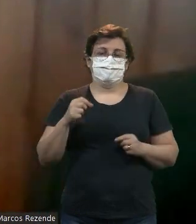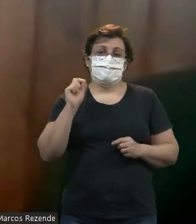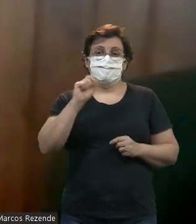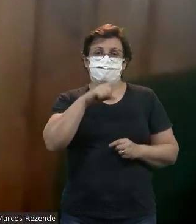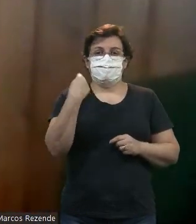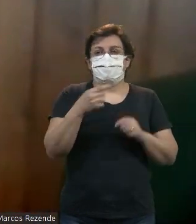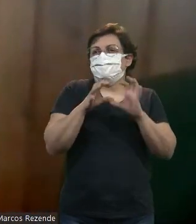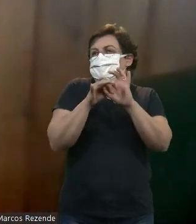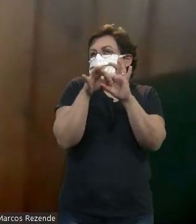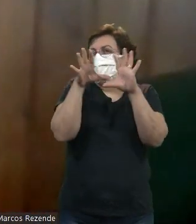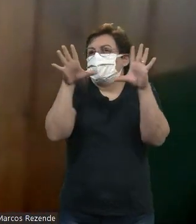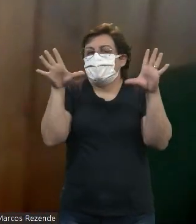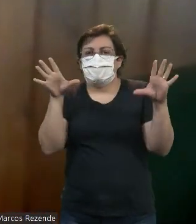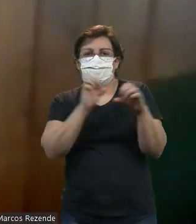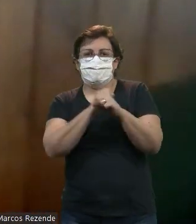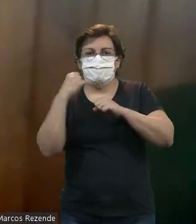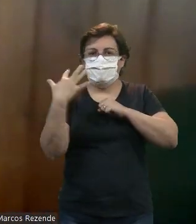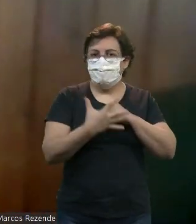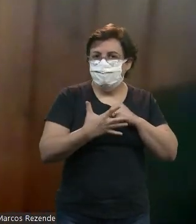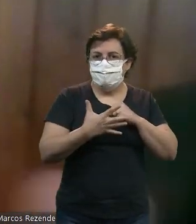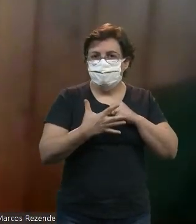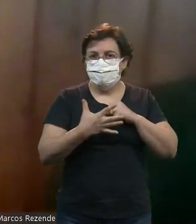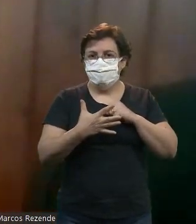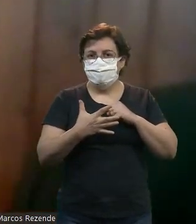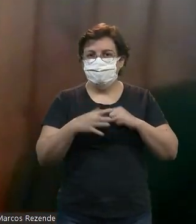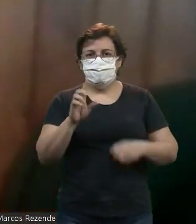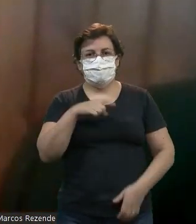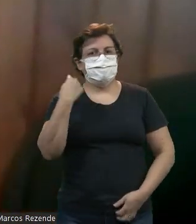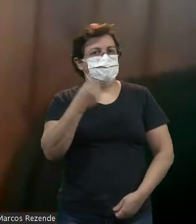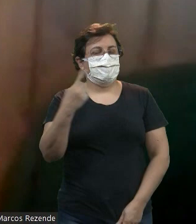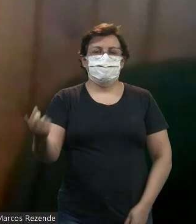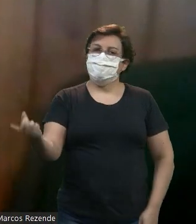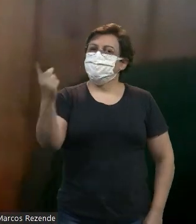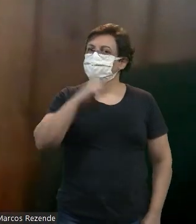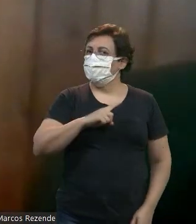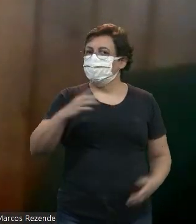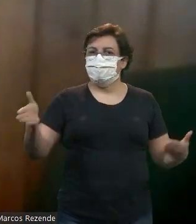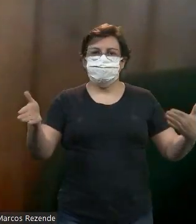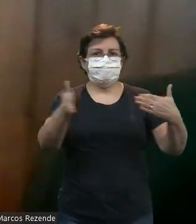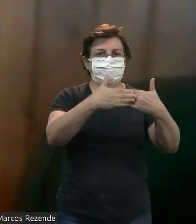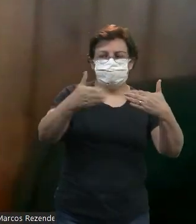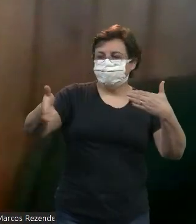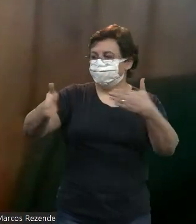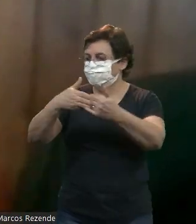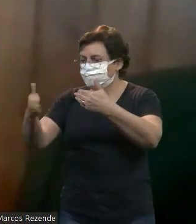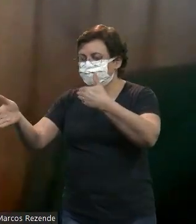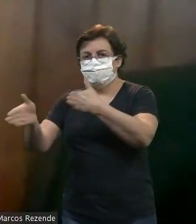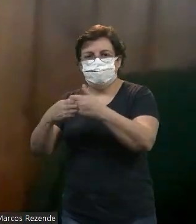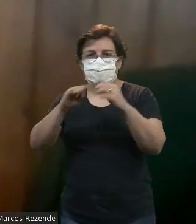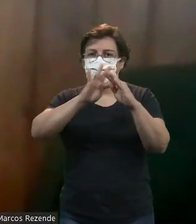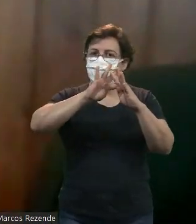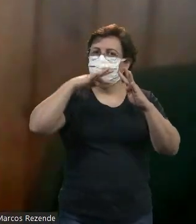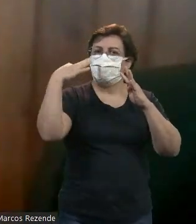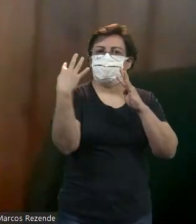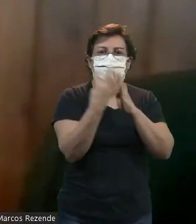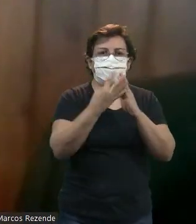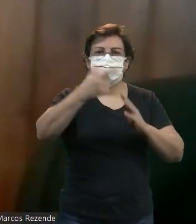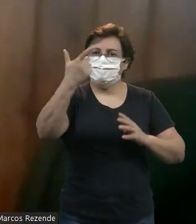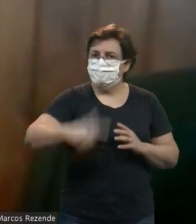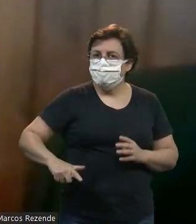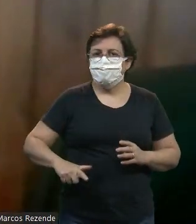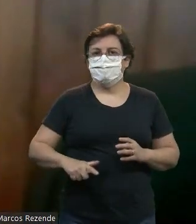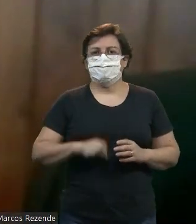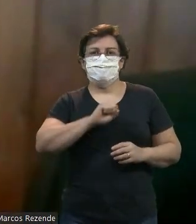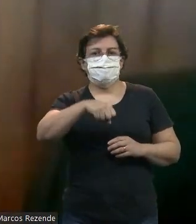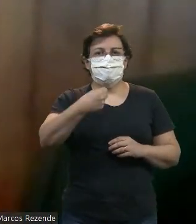livres desse vírus, nós vamos retornar à quarentena e vai significar mais empresas